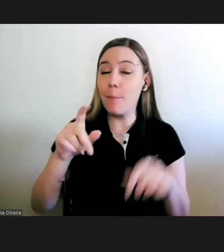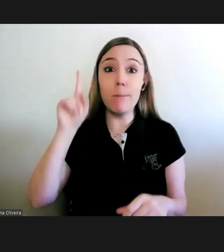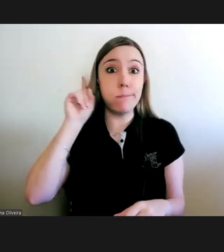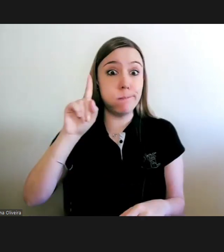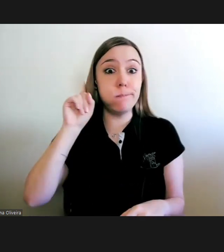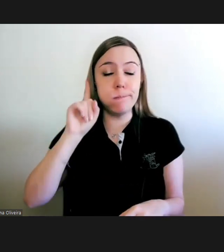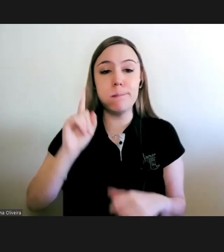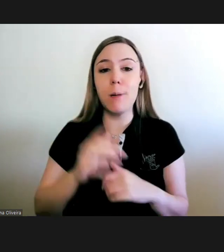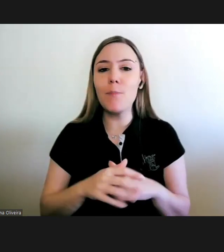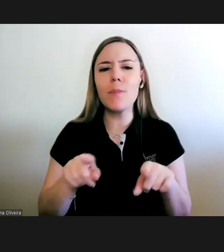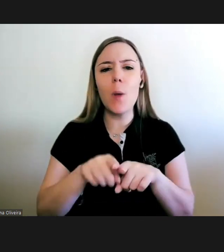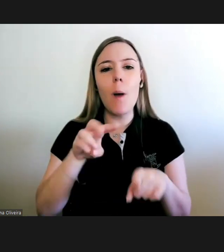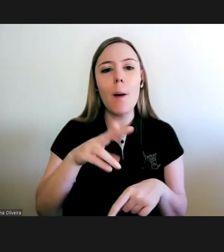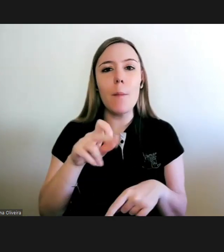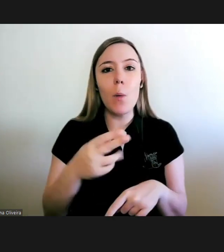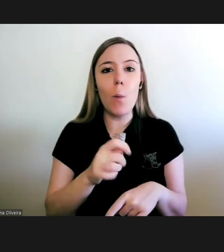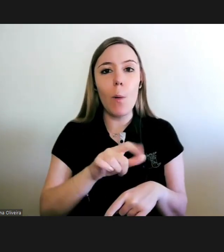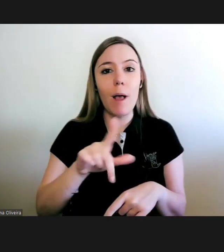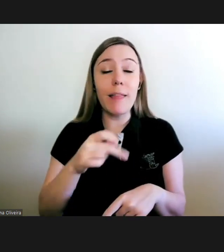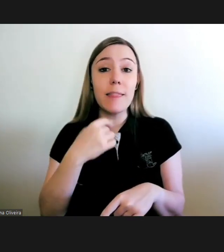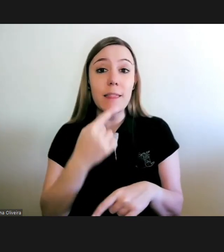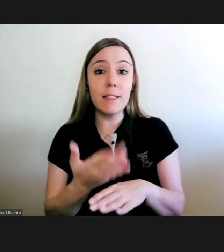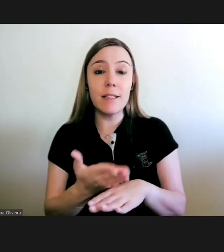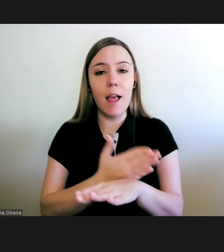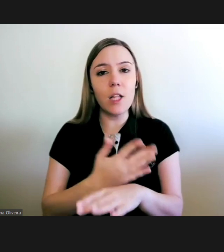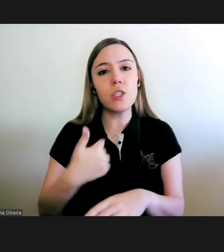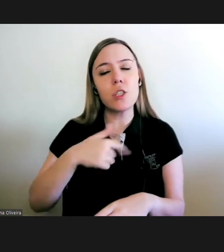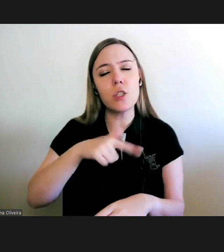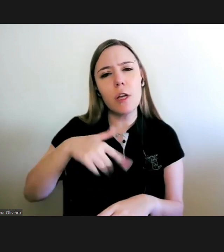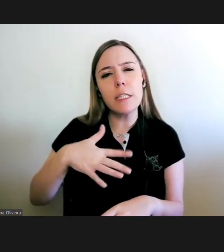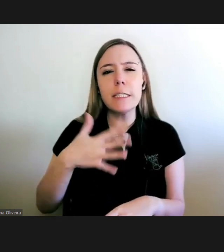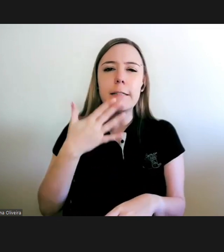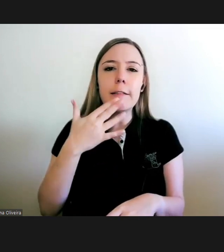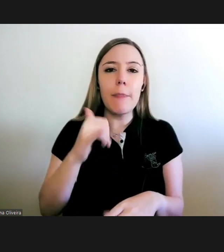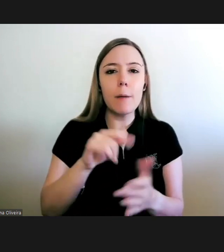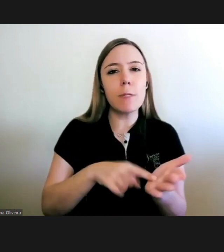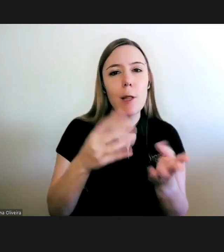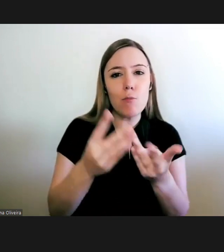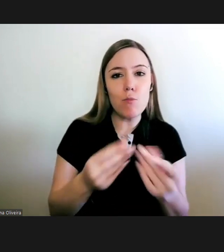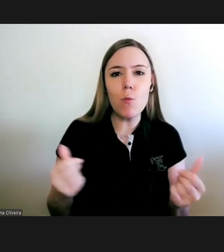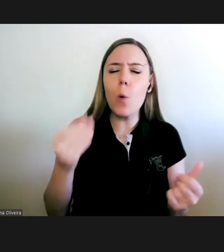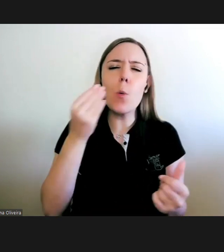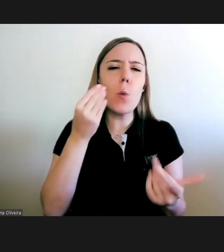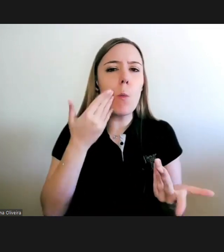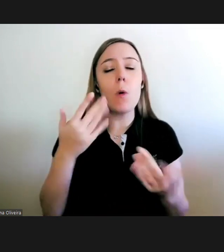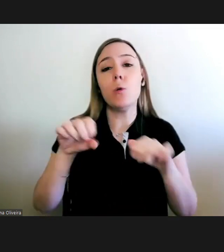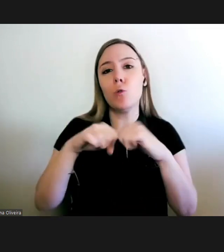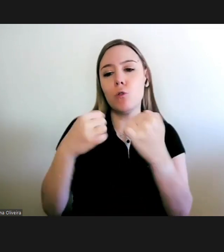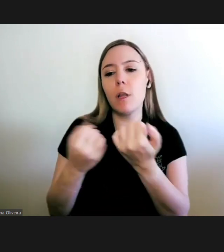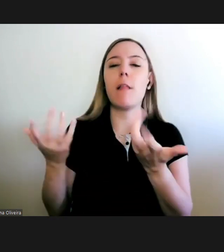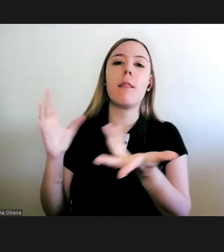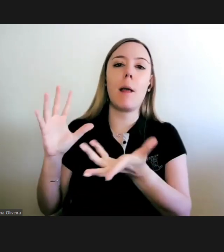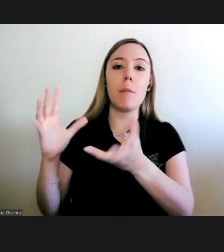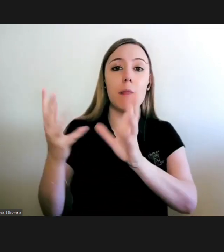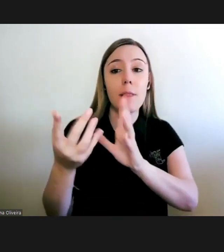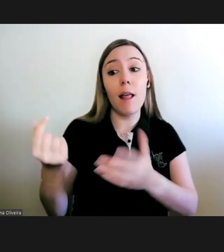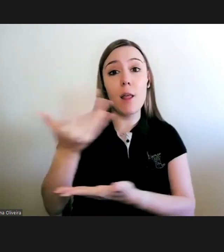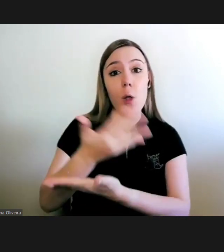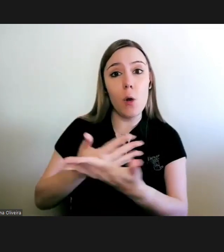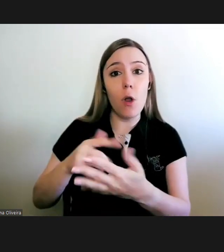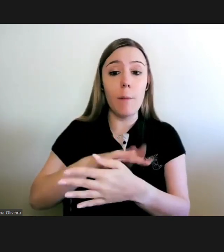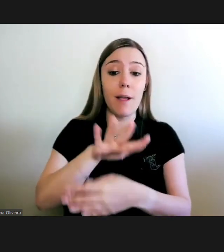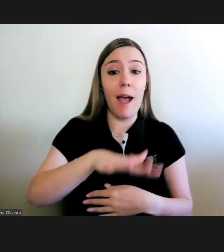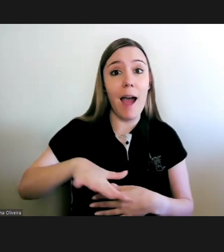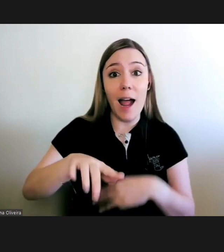Manuela referia, procuramos a sustentabilidade social, ambiental e económica nestas 3 vertentes